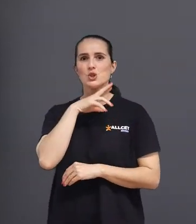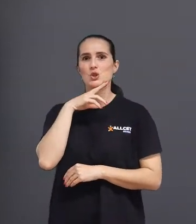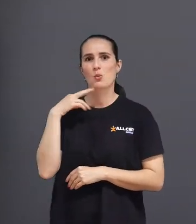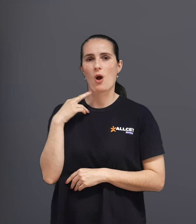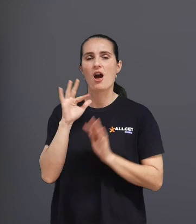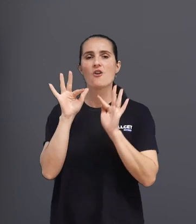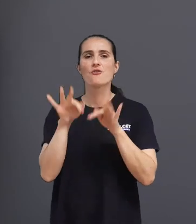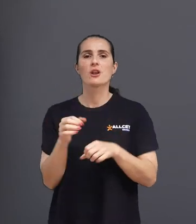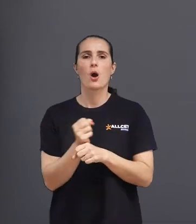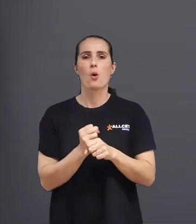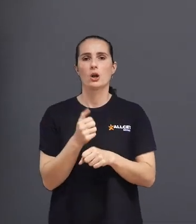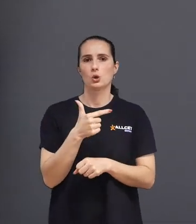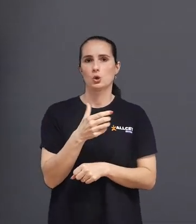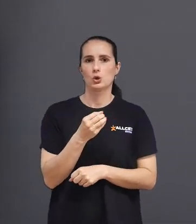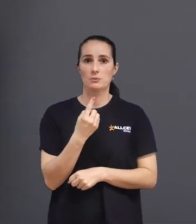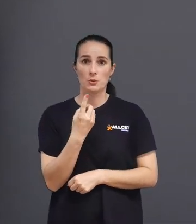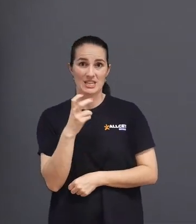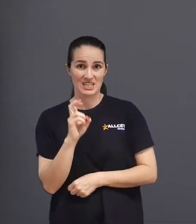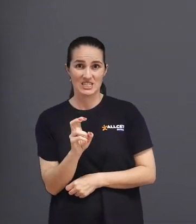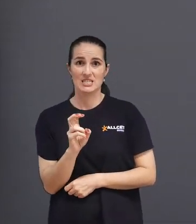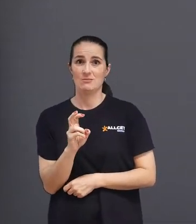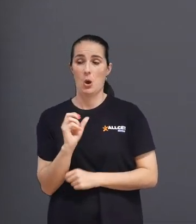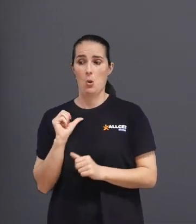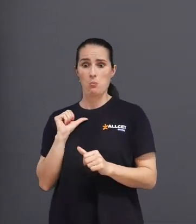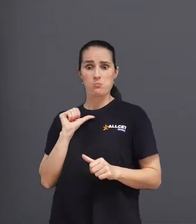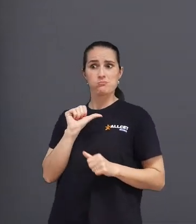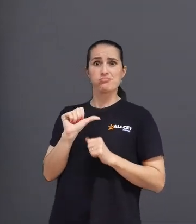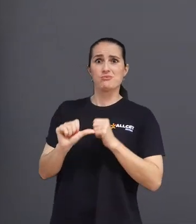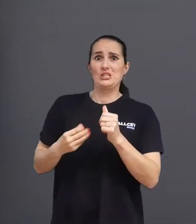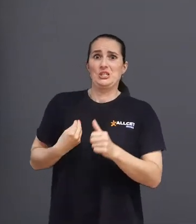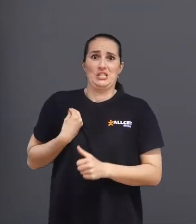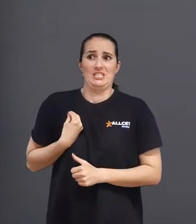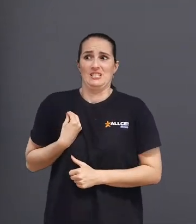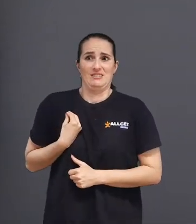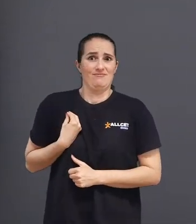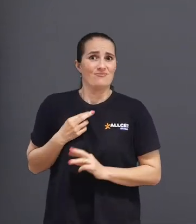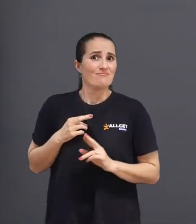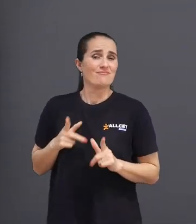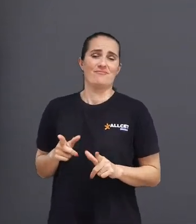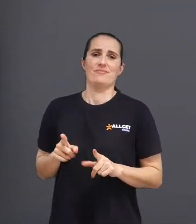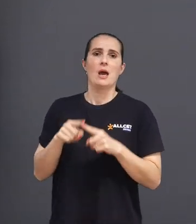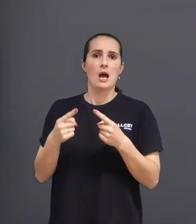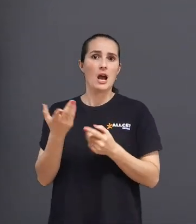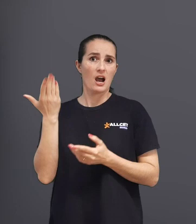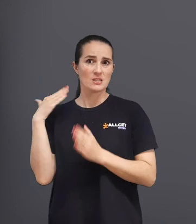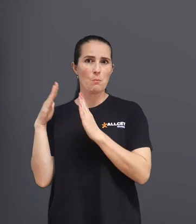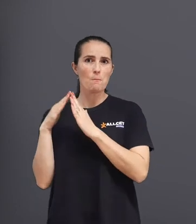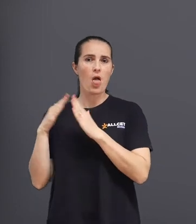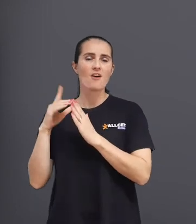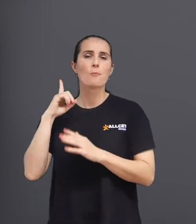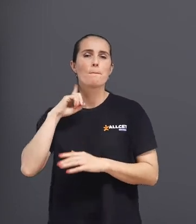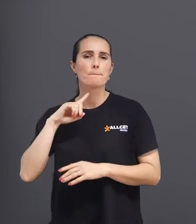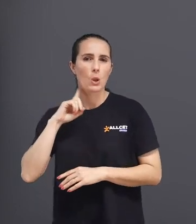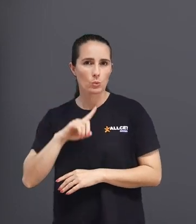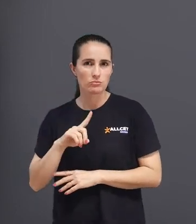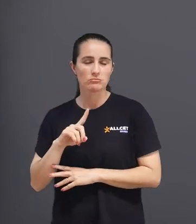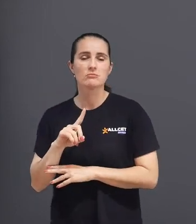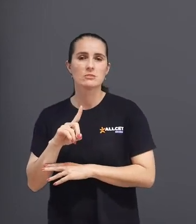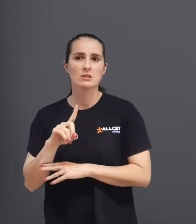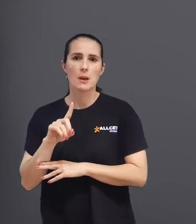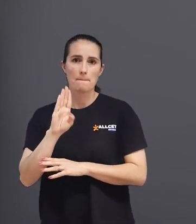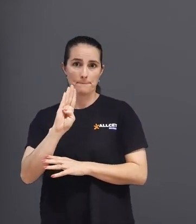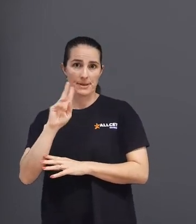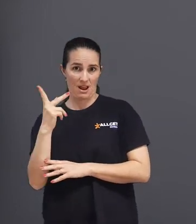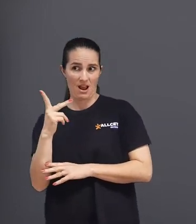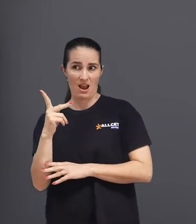de quando ele era descoberto, e a gente chamava um líder da igreja. E aí ele jurava que não ia fazer